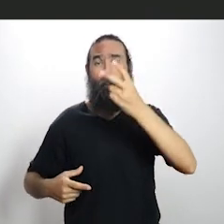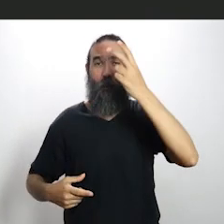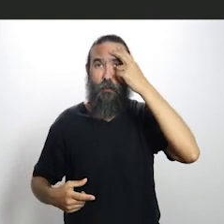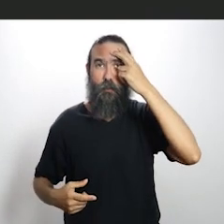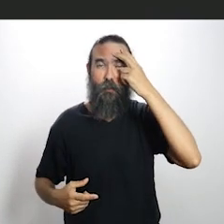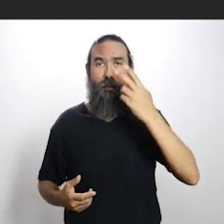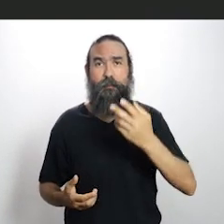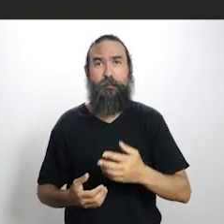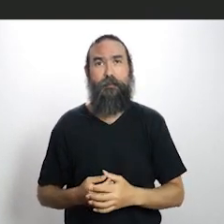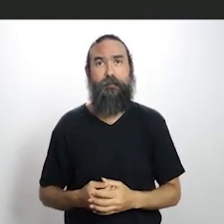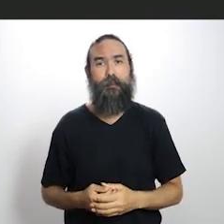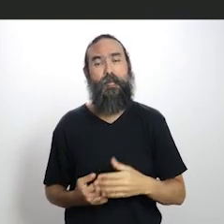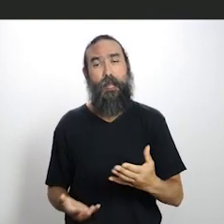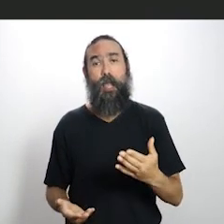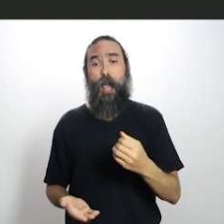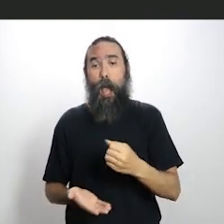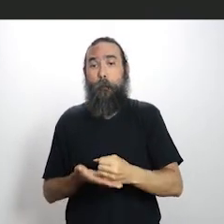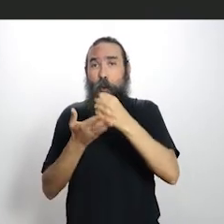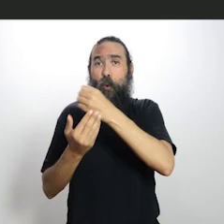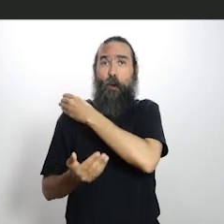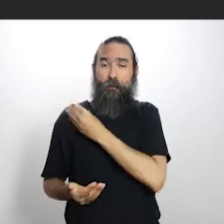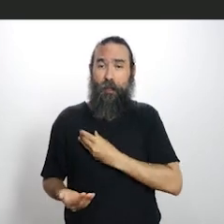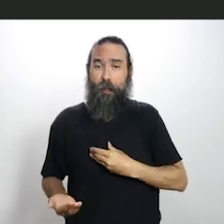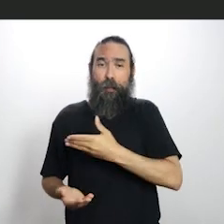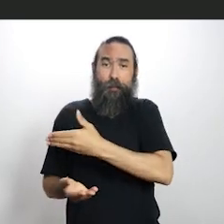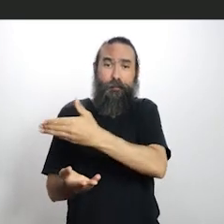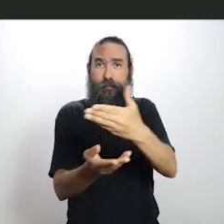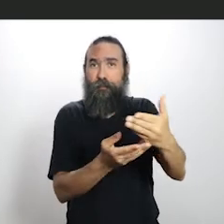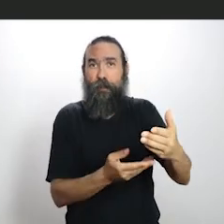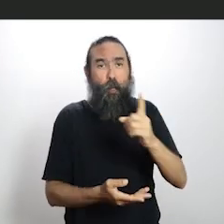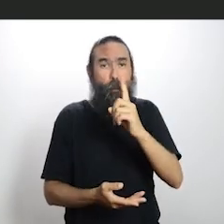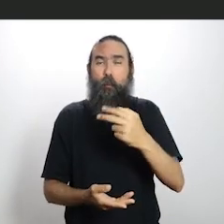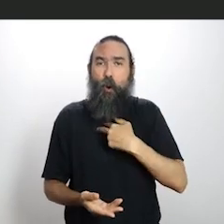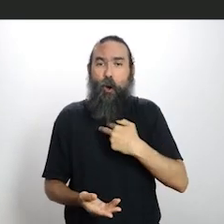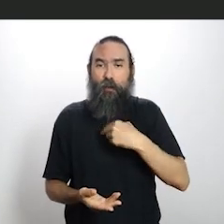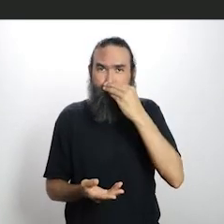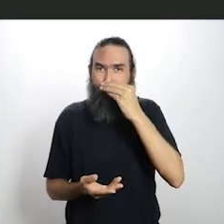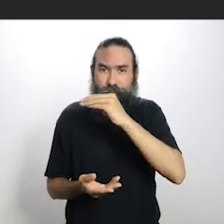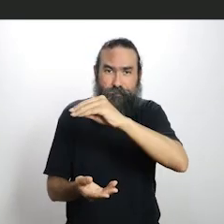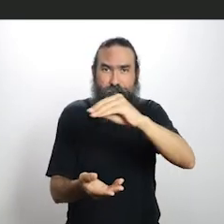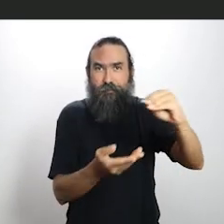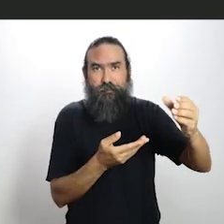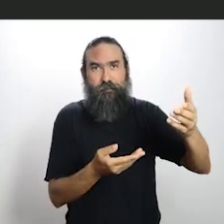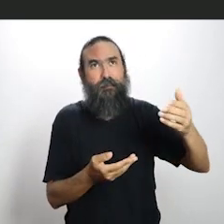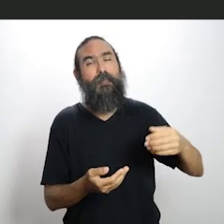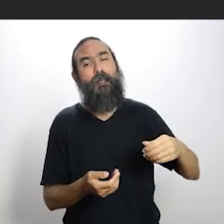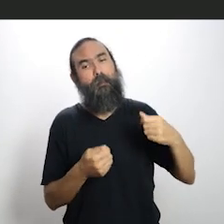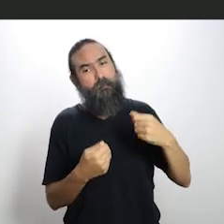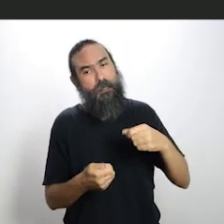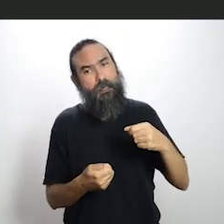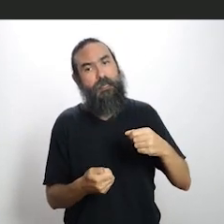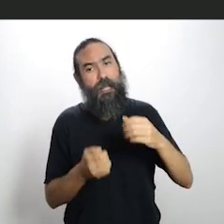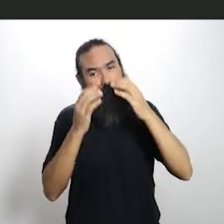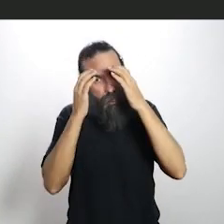é uma grande disputa de narrativas né tem que ver agora que agora chegou no instante que